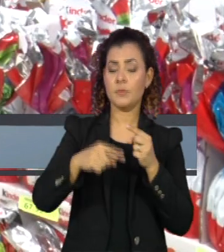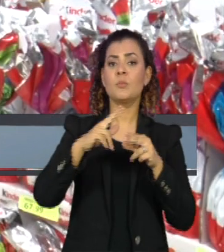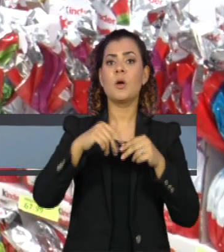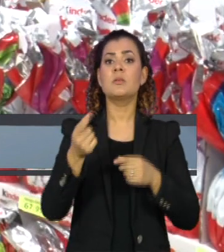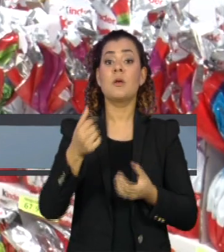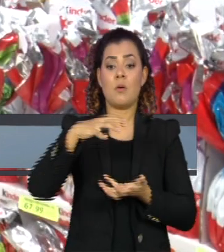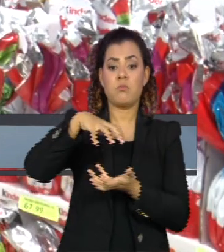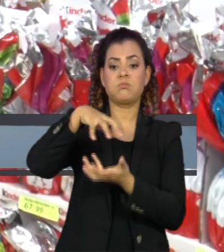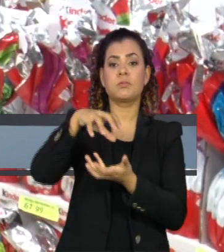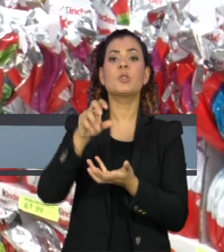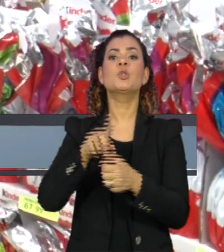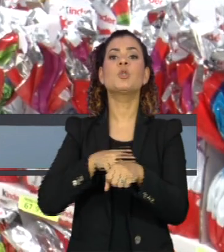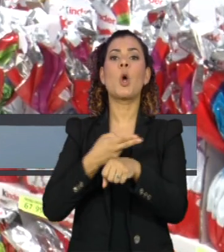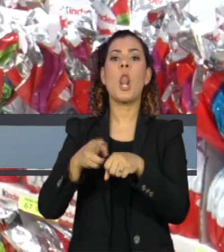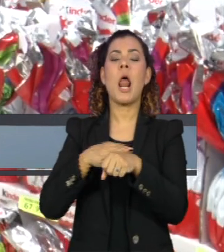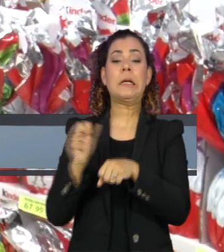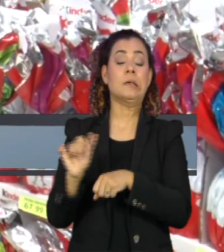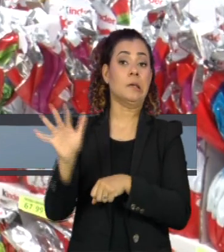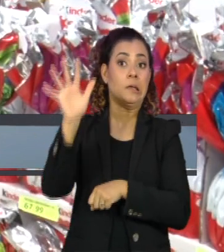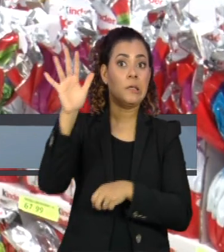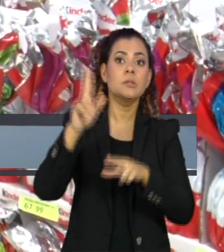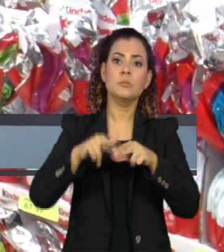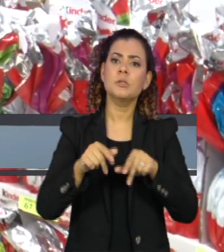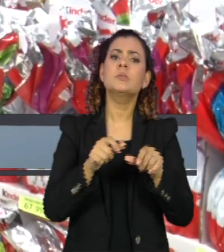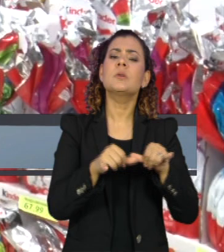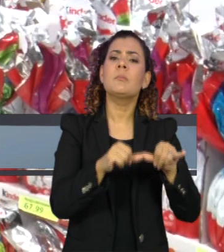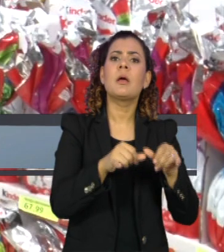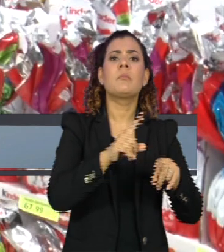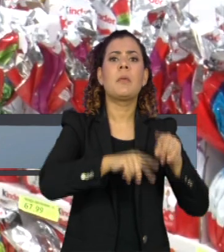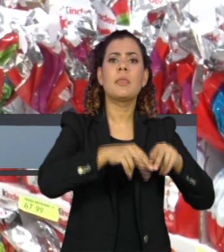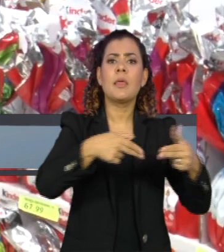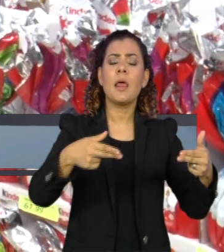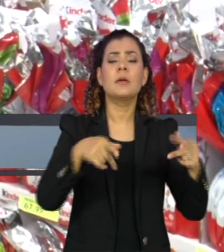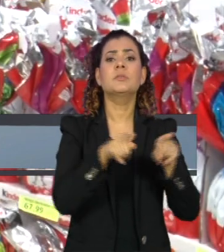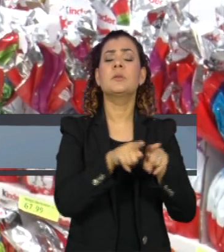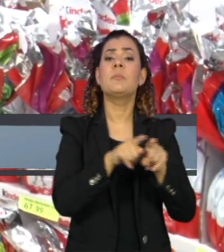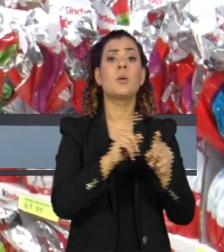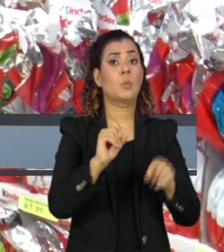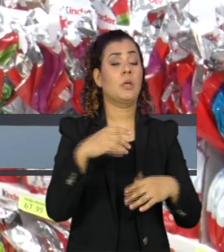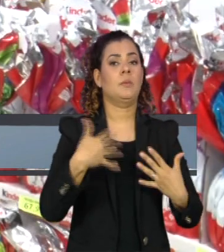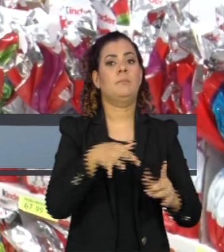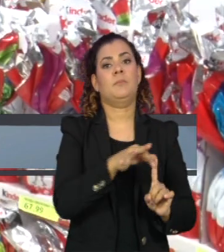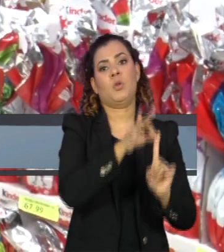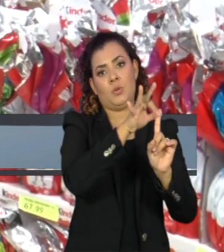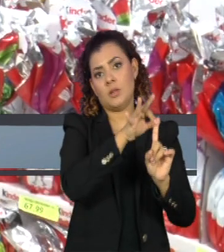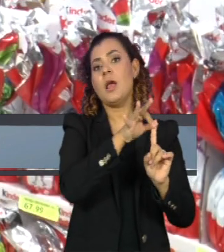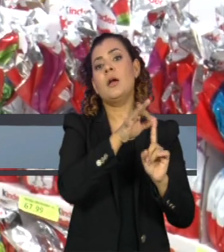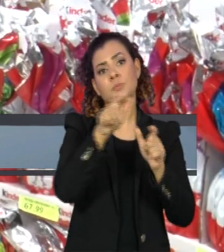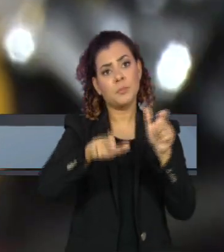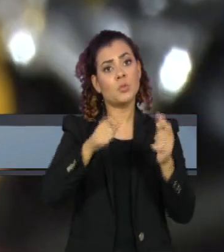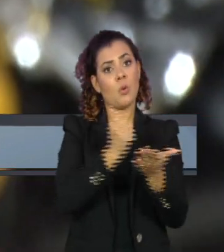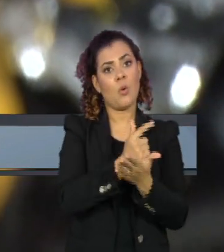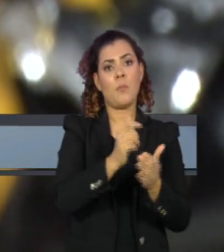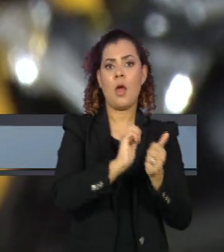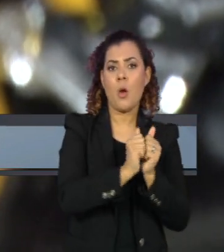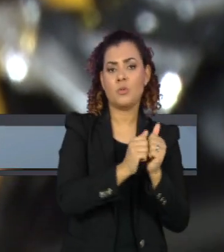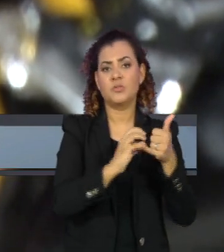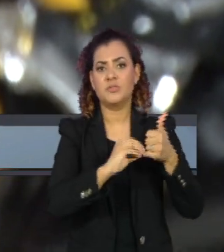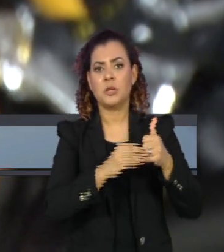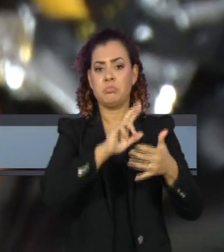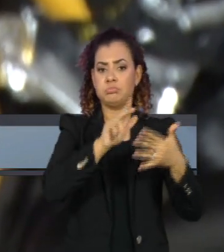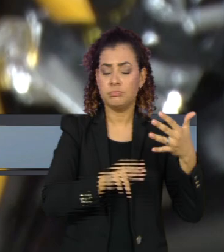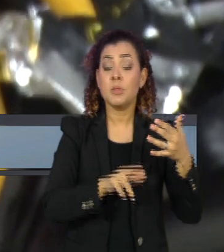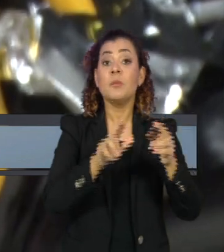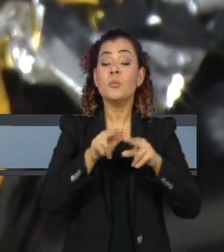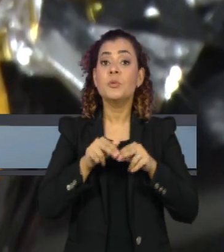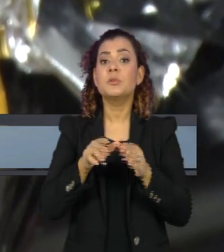ovos de Páscoa subiu e os produtos essenciais, estes sim, são tratados como prioridade pelo consumidor. Segundo pesquisa